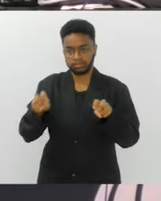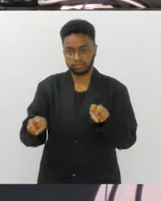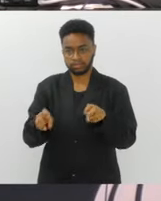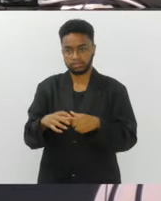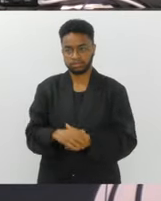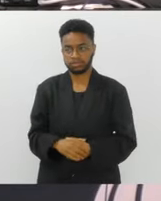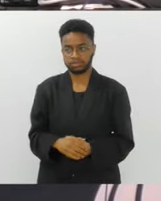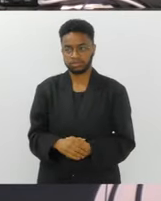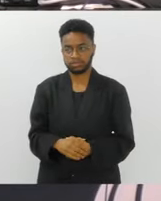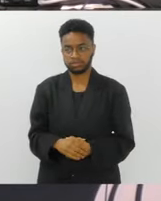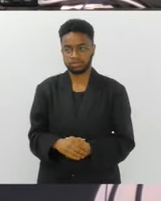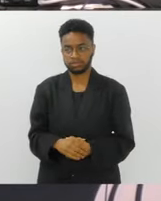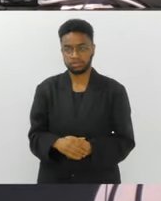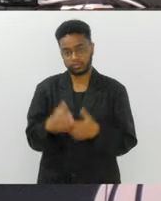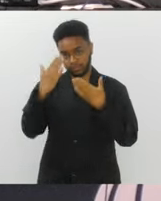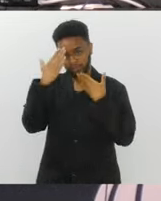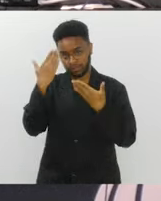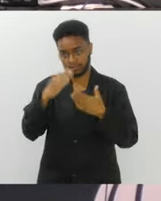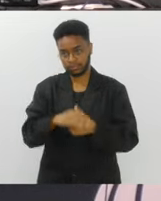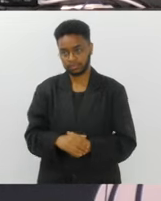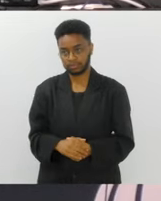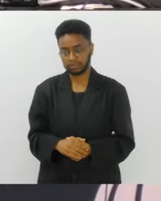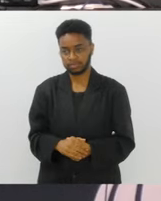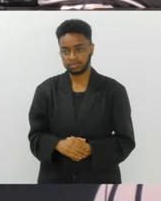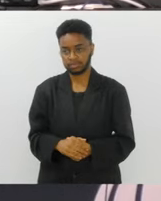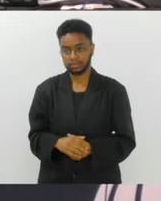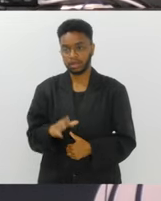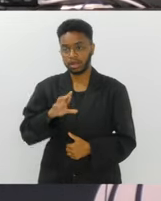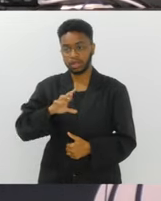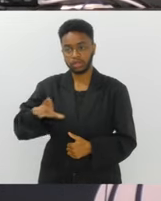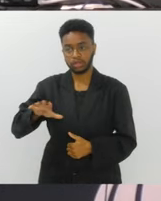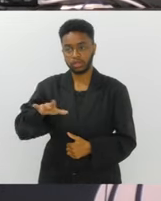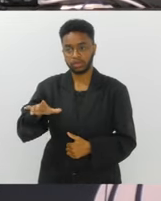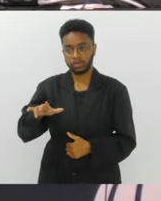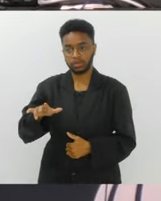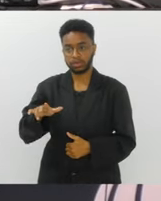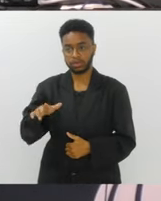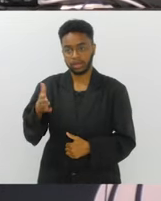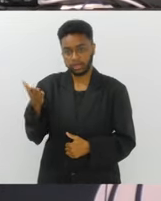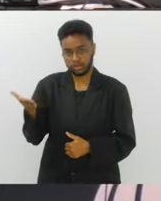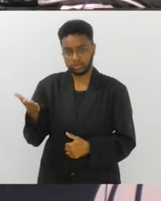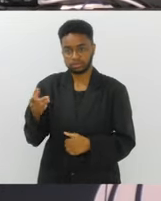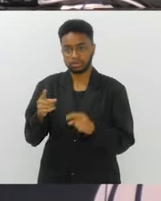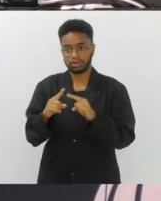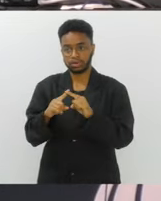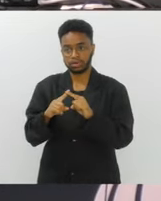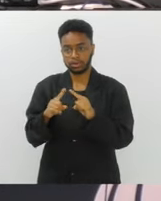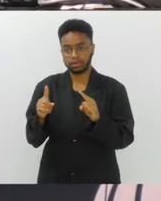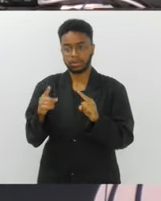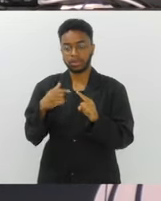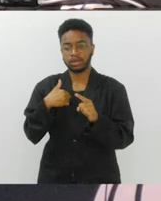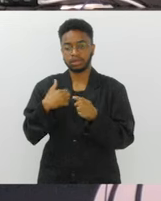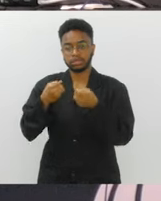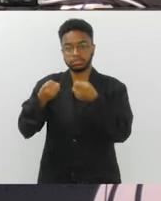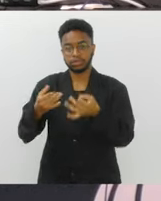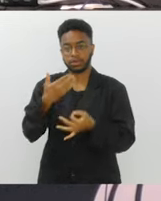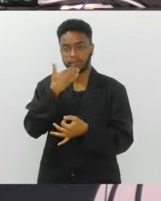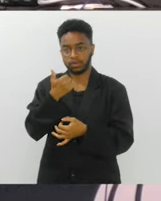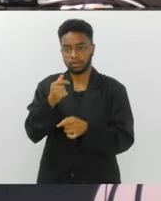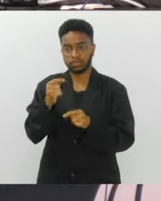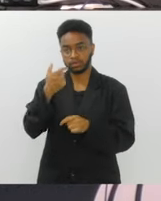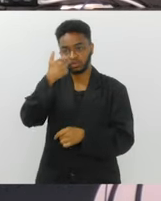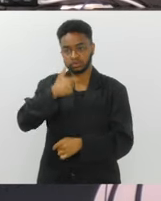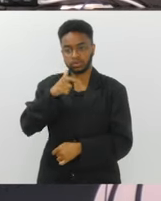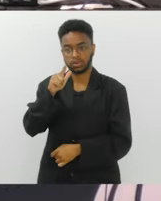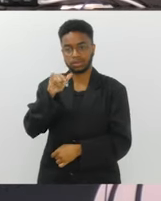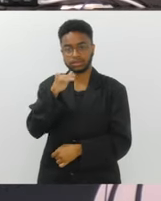Muito obrigado pela sua cortesia. Não é especialmente isso, eu explico melhor se tiver tempo para isso. Meu nome é Licínio